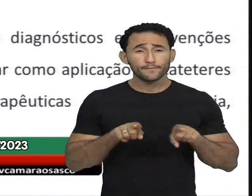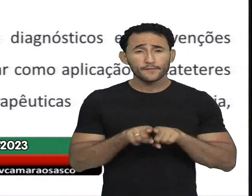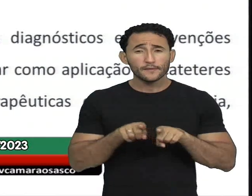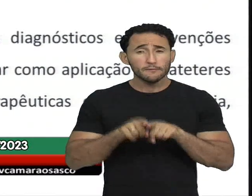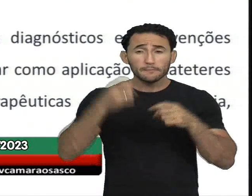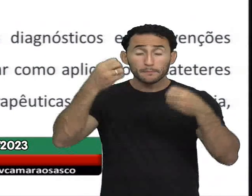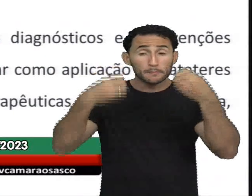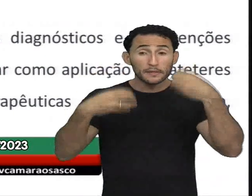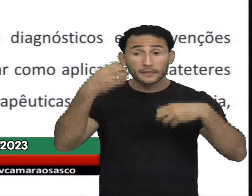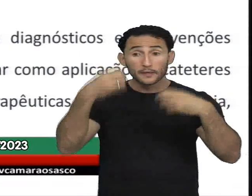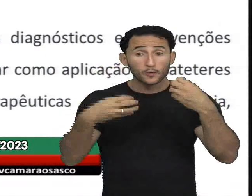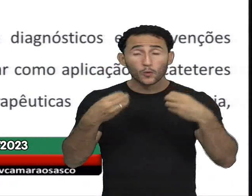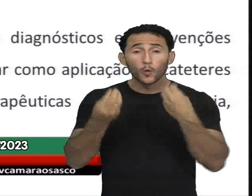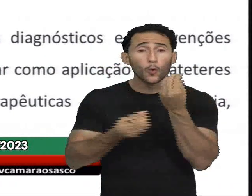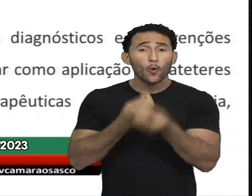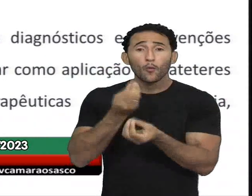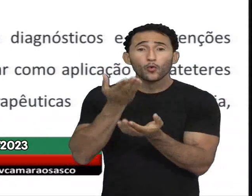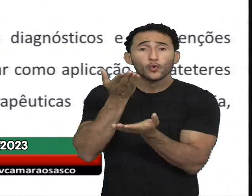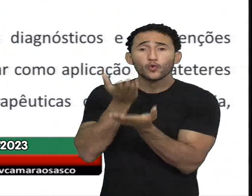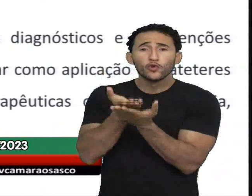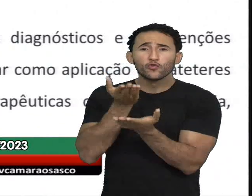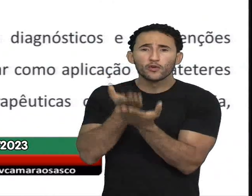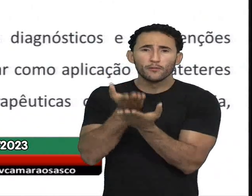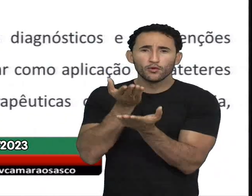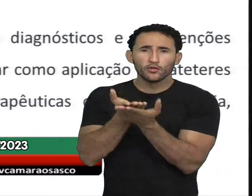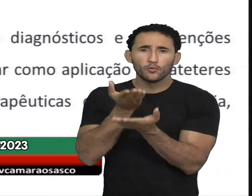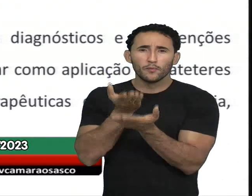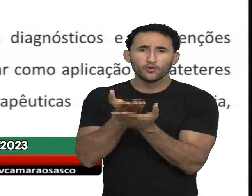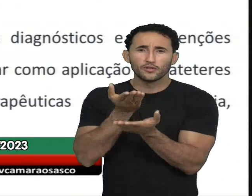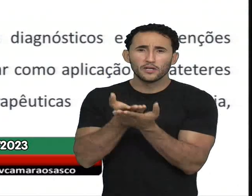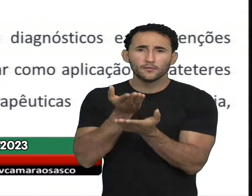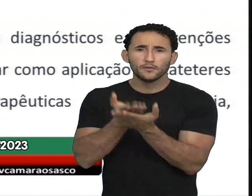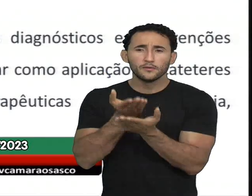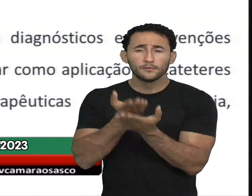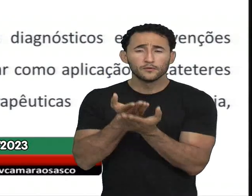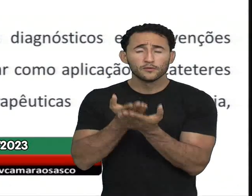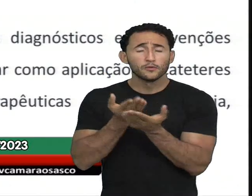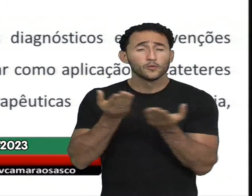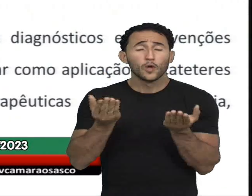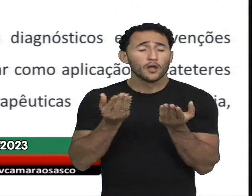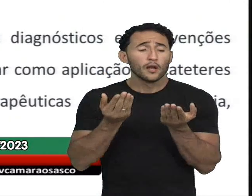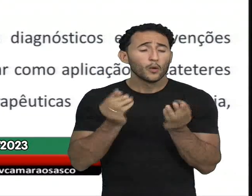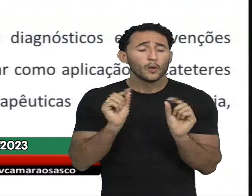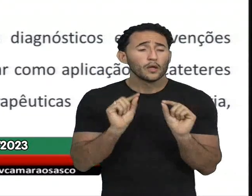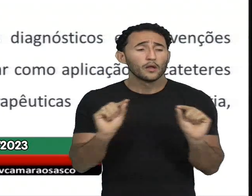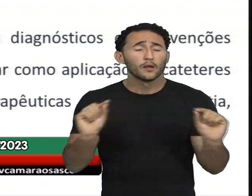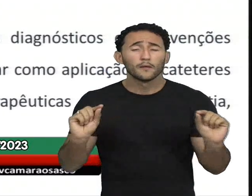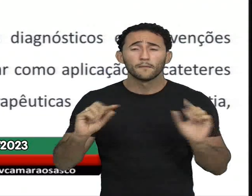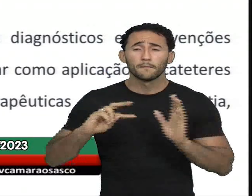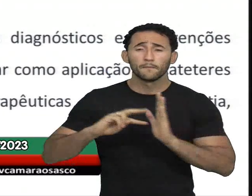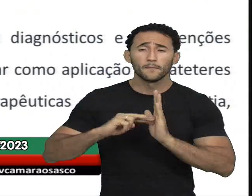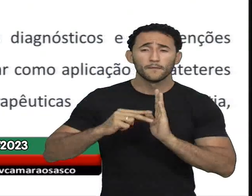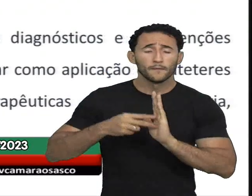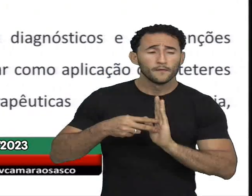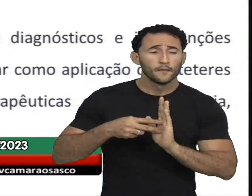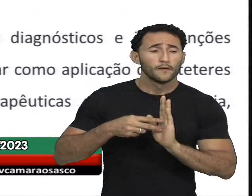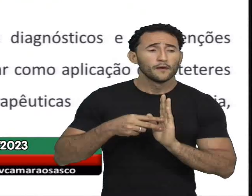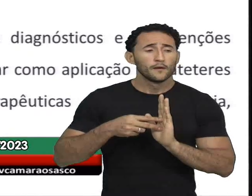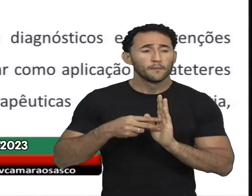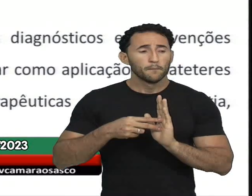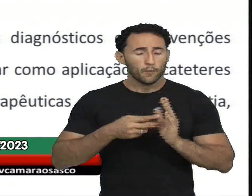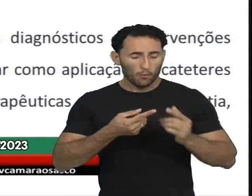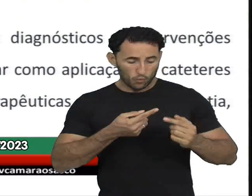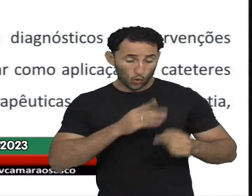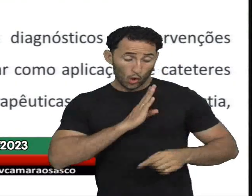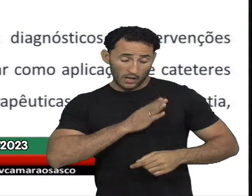Falando um pouco sobre o estudo hemodinâmico, ele é nada mais, nada menos, quando a gente fala do cateterismo, ele